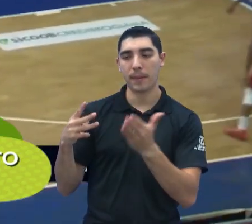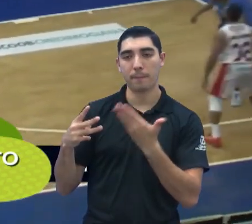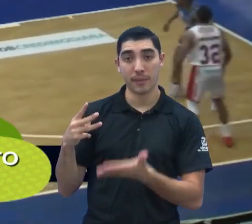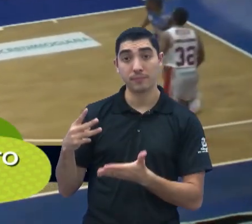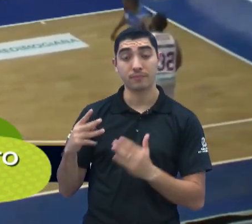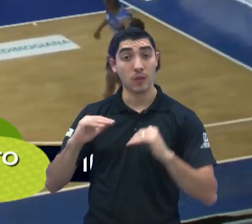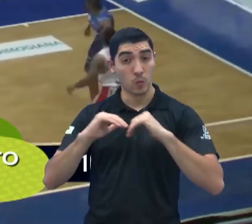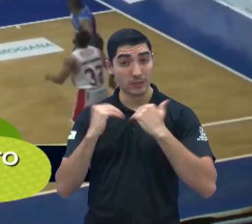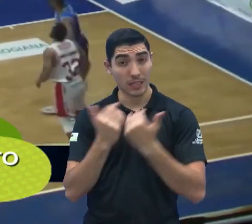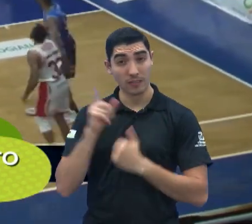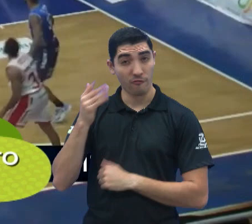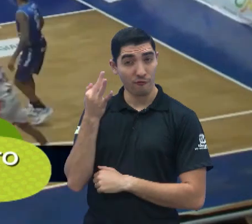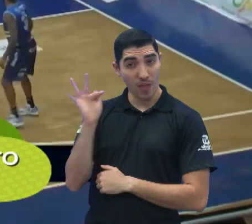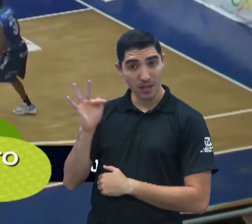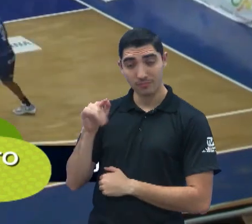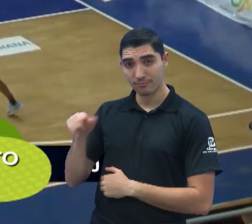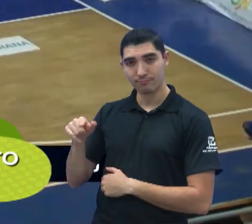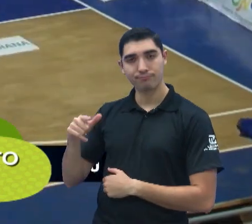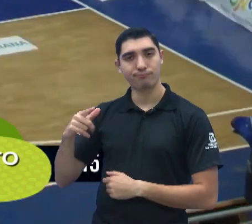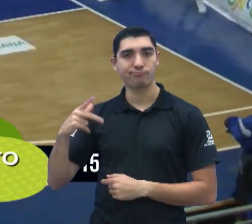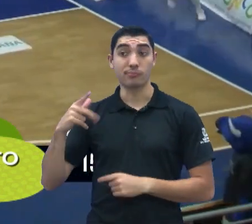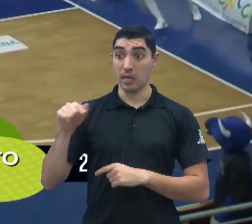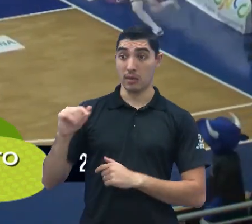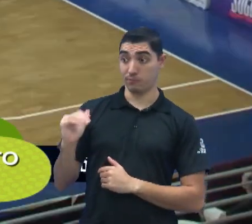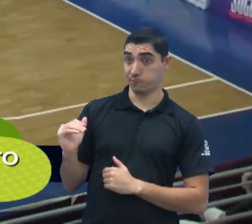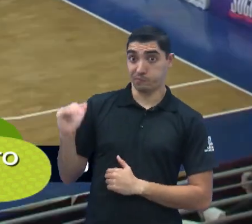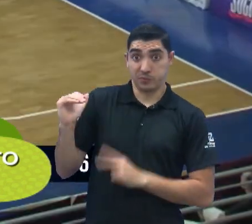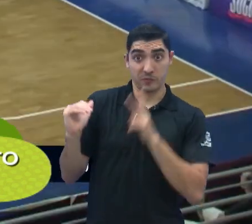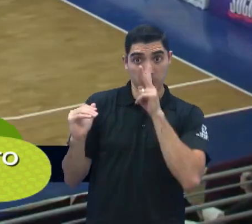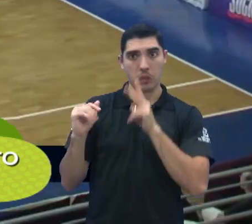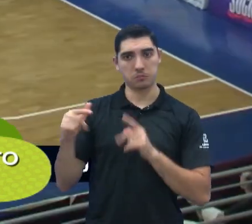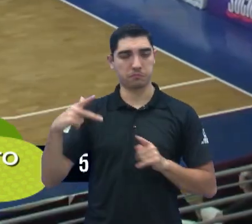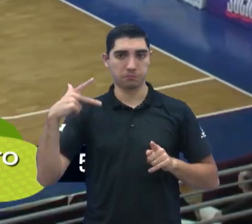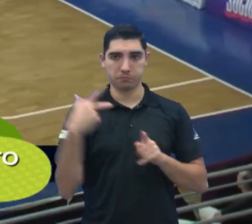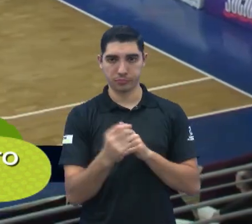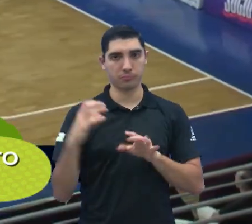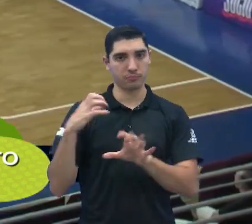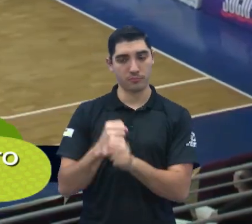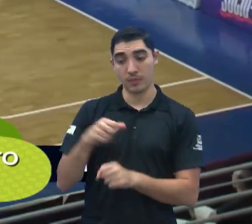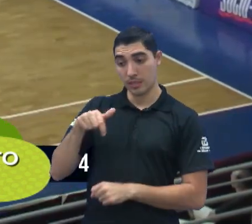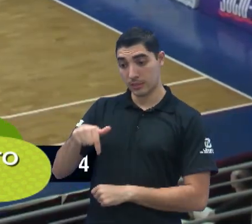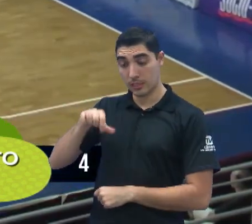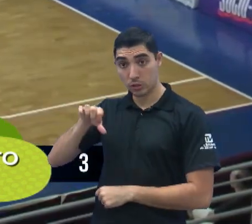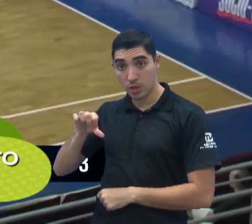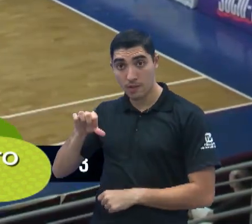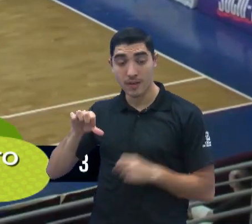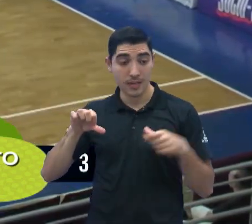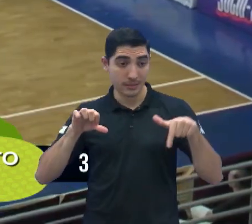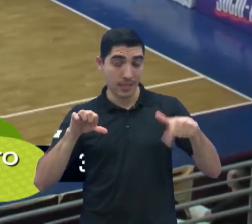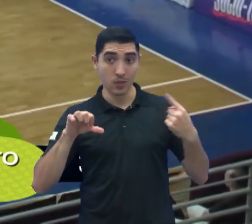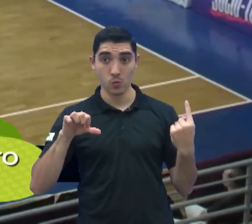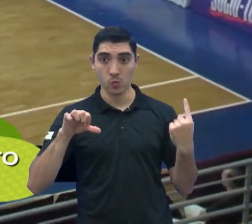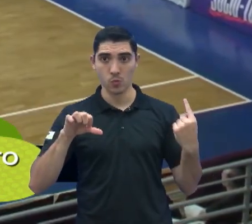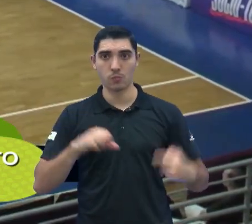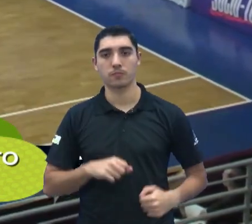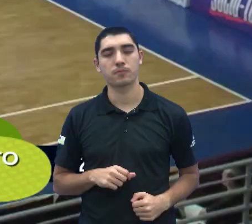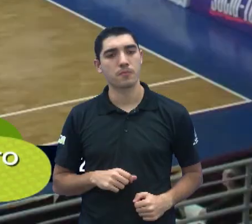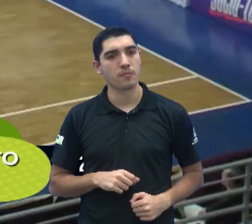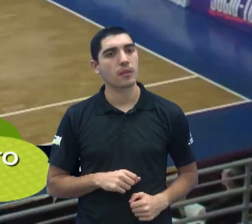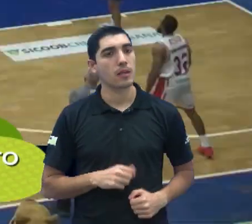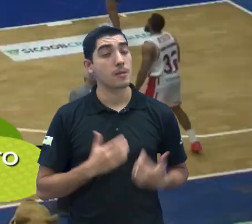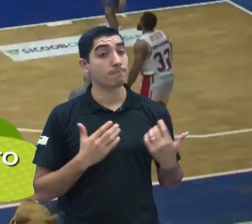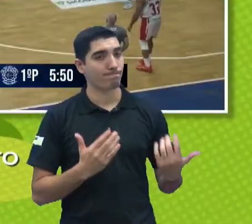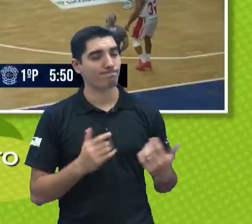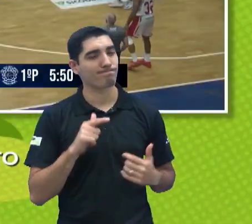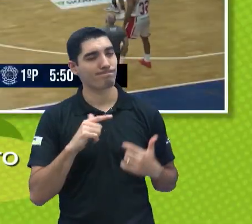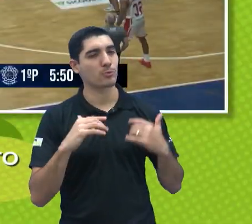Franca bateu o São José, o todo-poderoso Franca, bateu o São José por 79-71, Paulito. Vieira, um resultado que